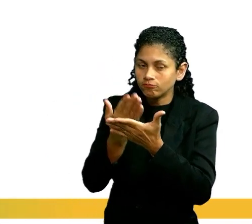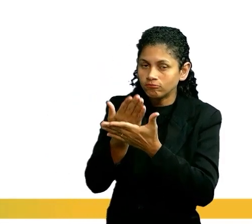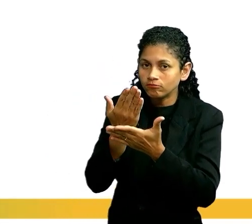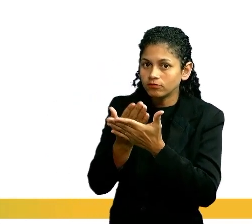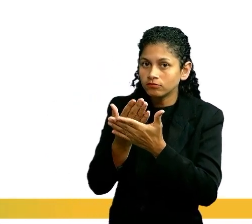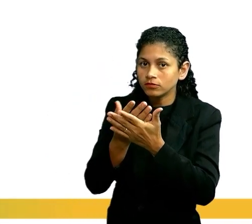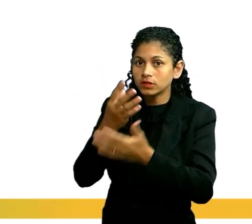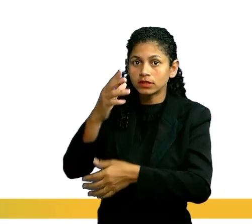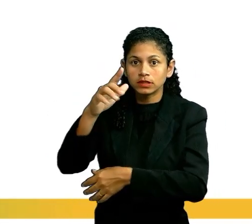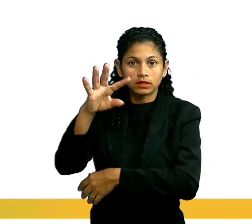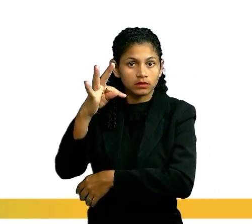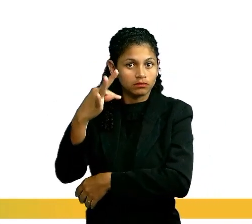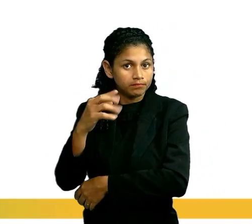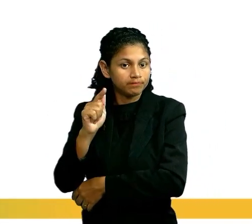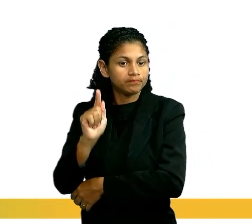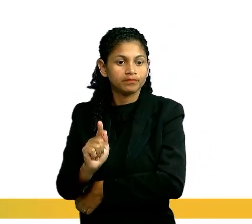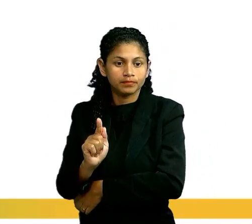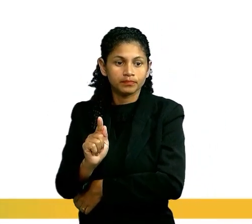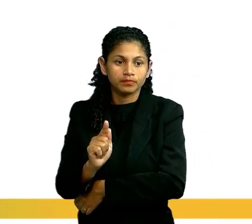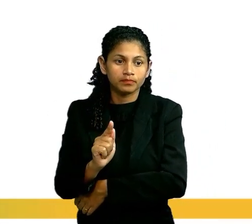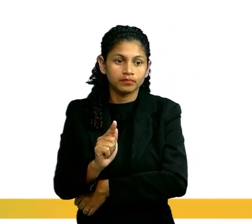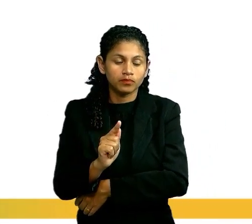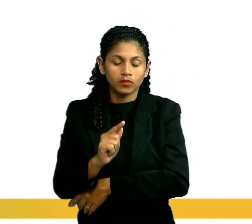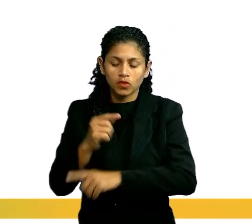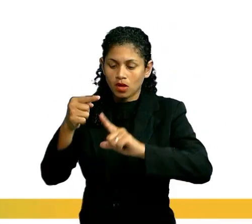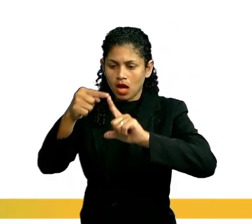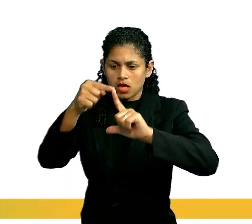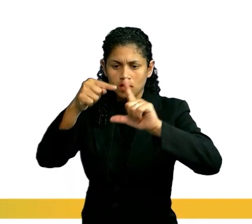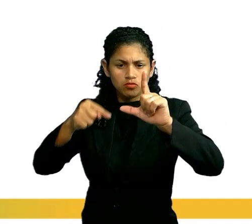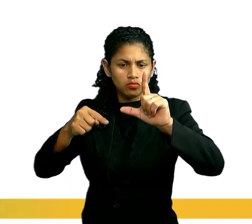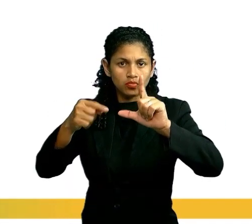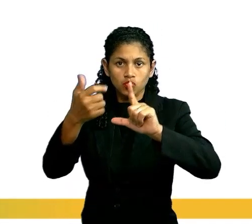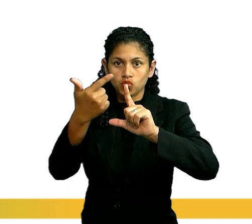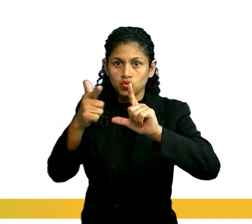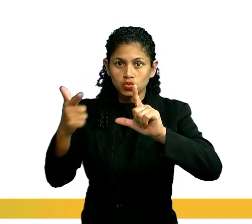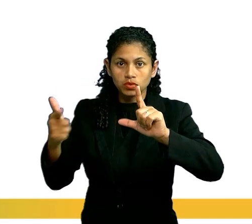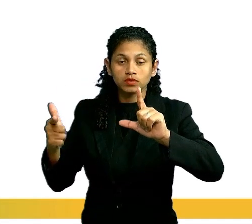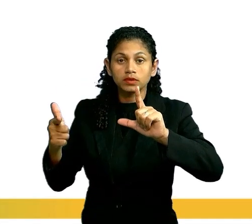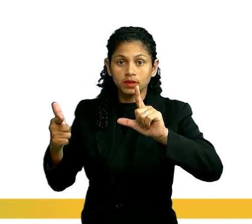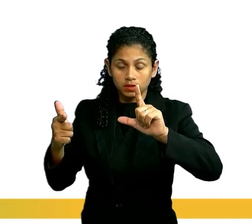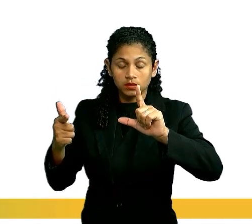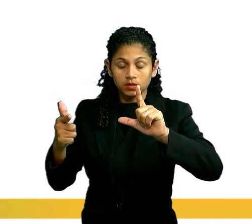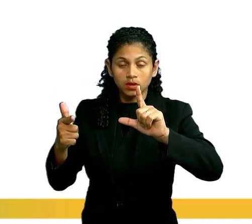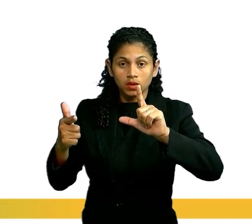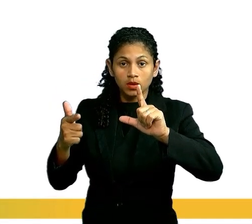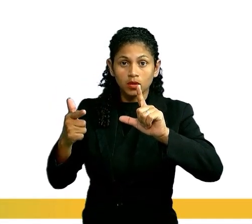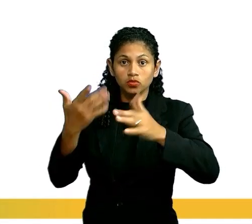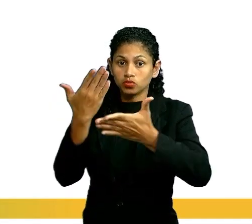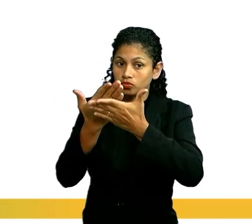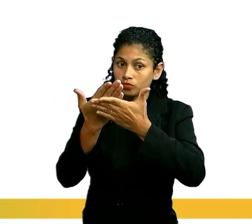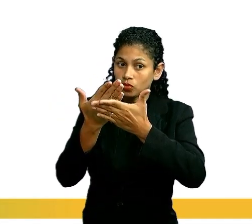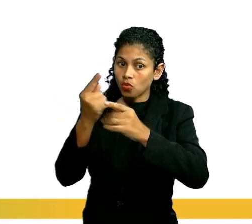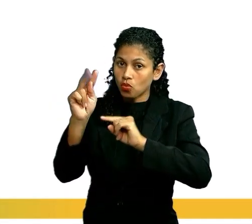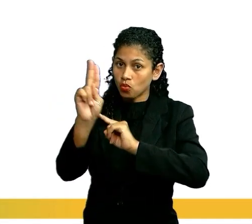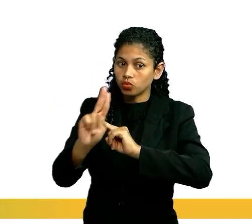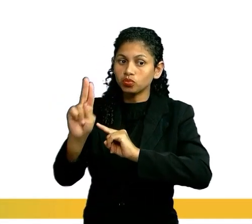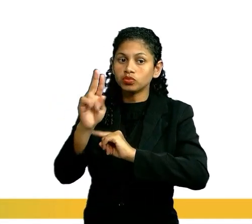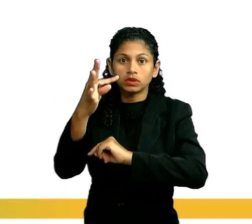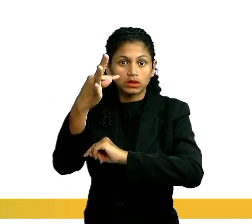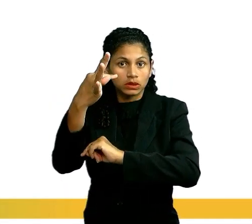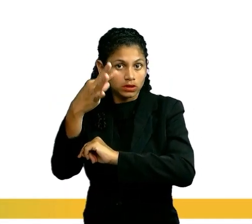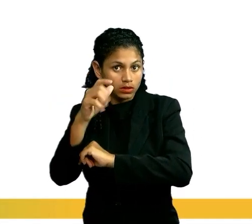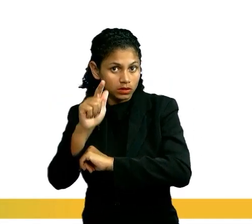não tenho a medida da hipotenusa, você trabalha com tangente. A tangente de 30 é o cateto oposto sobre o